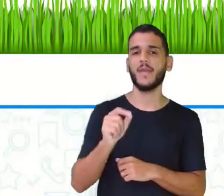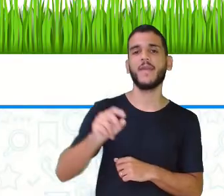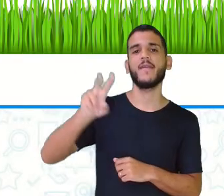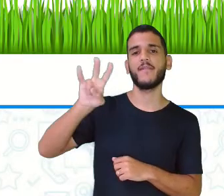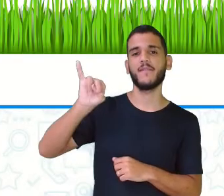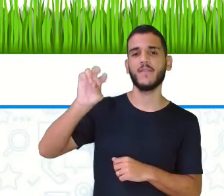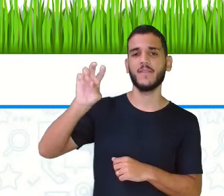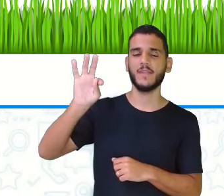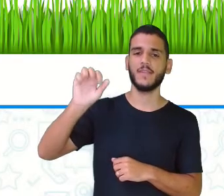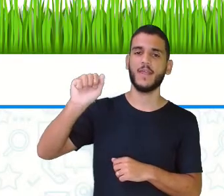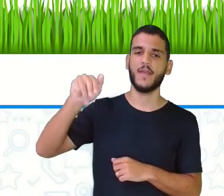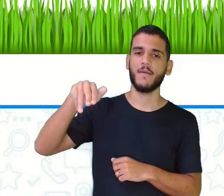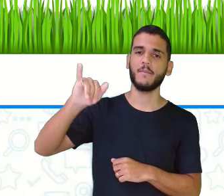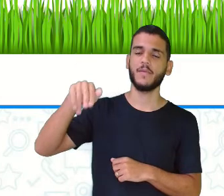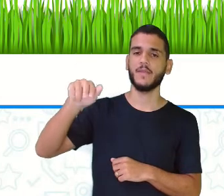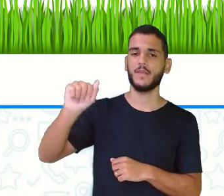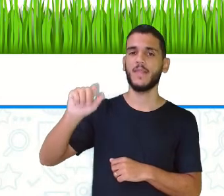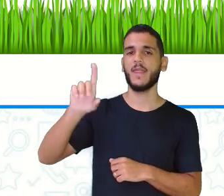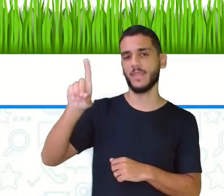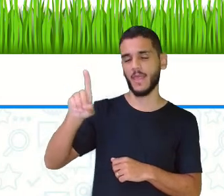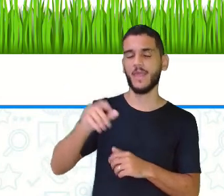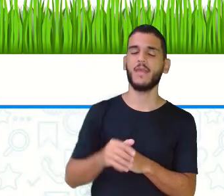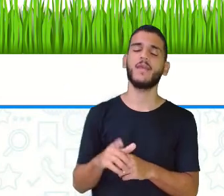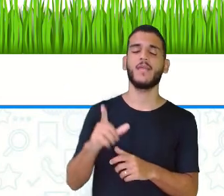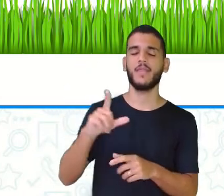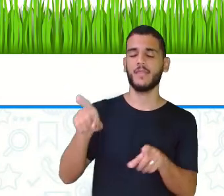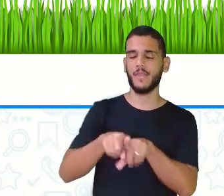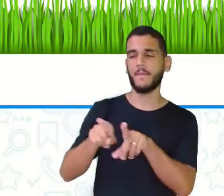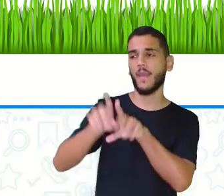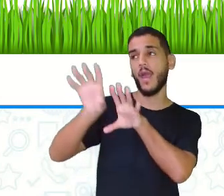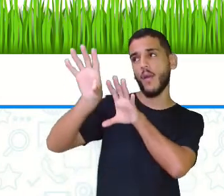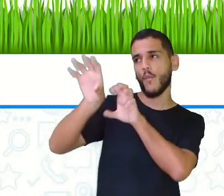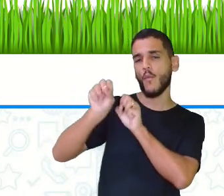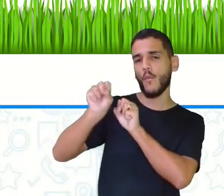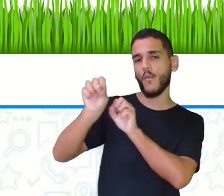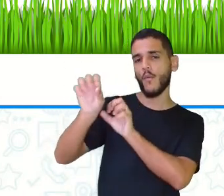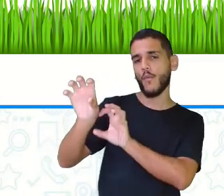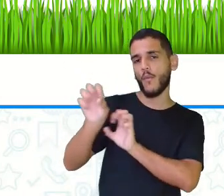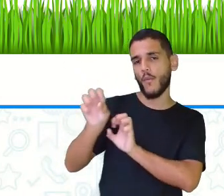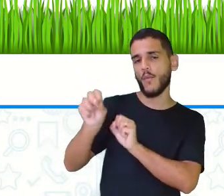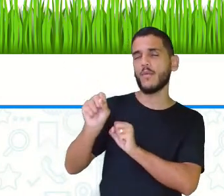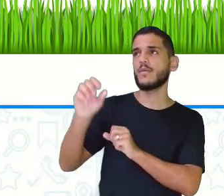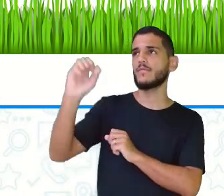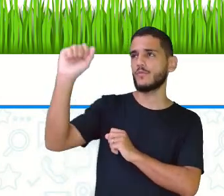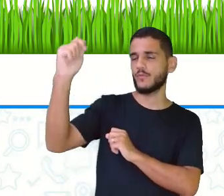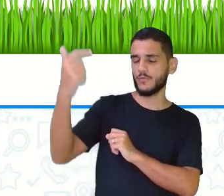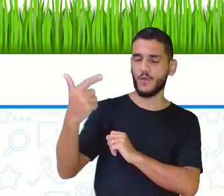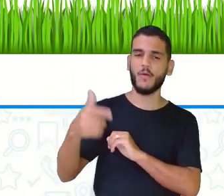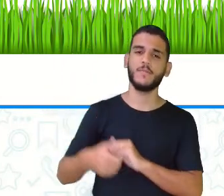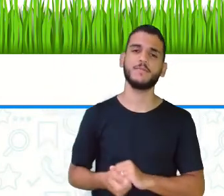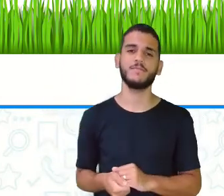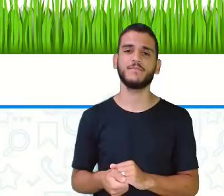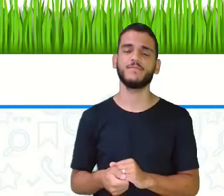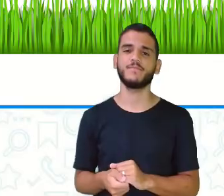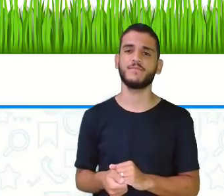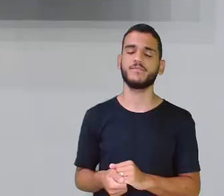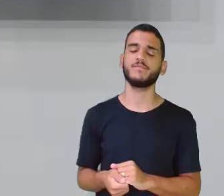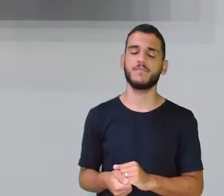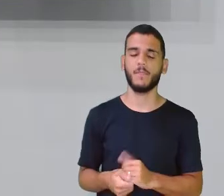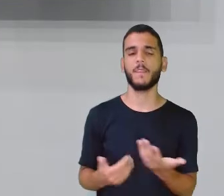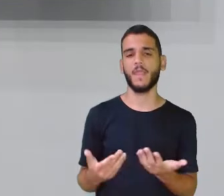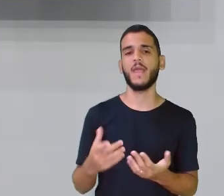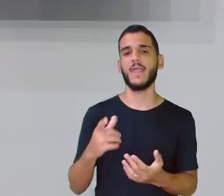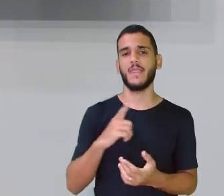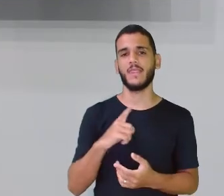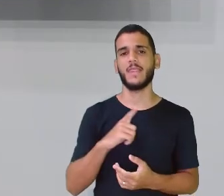ó, estão recebendo, tá certo? Que é também muito importante para o desenvolvimento dele e para o organismo dele